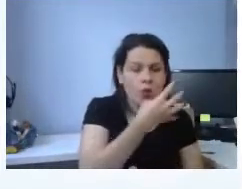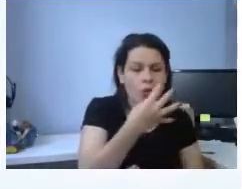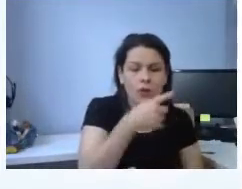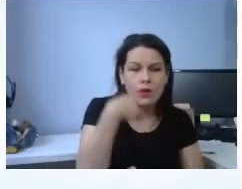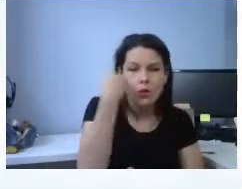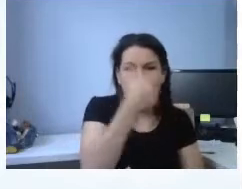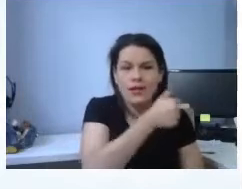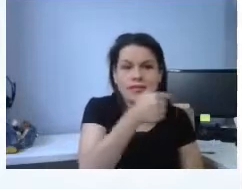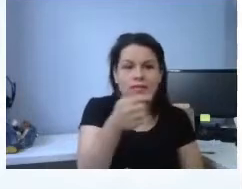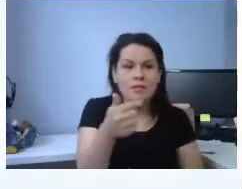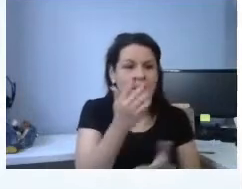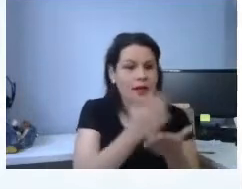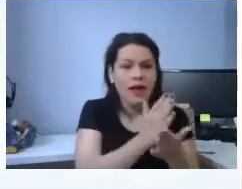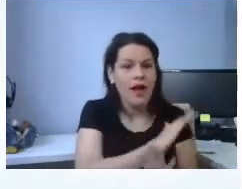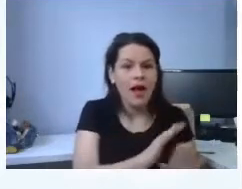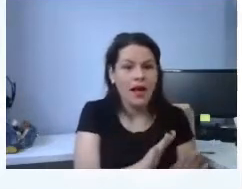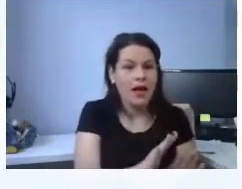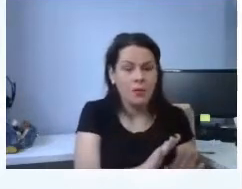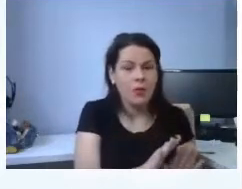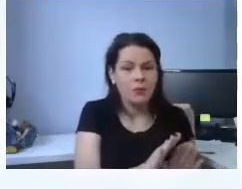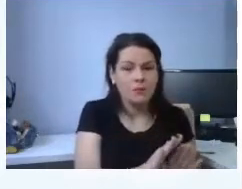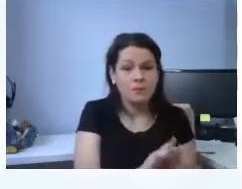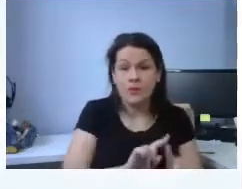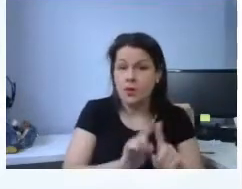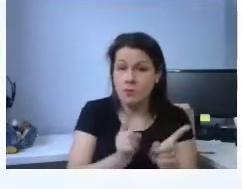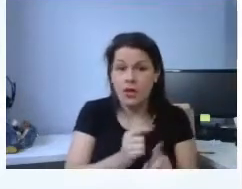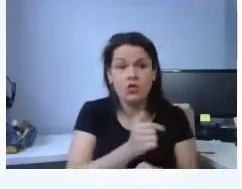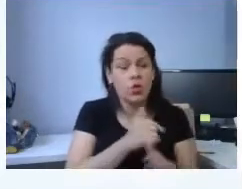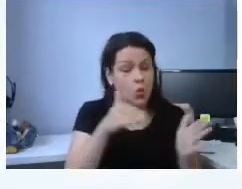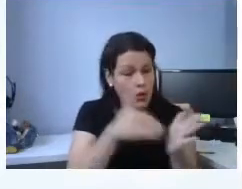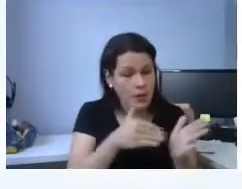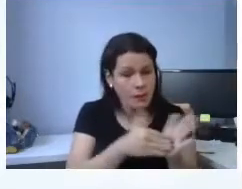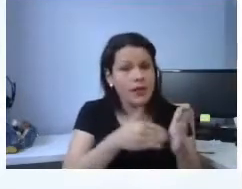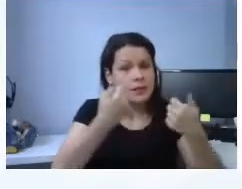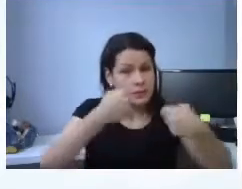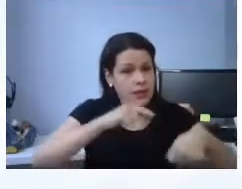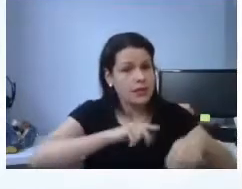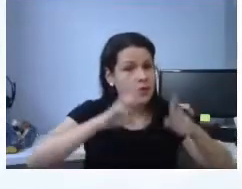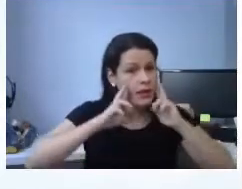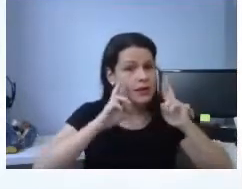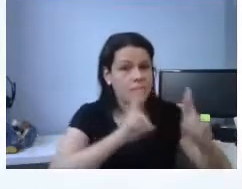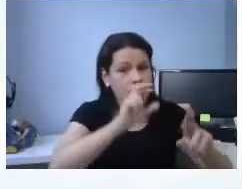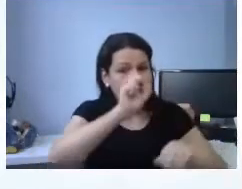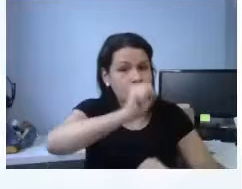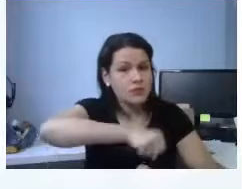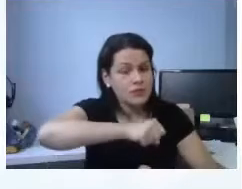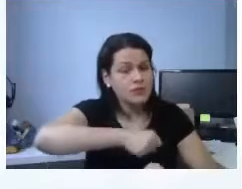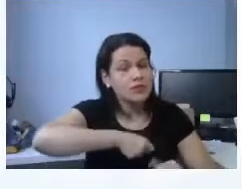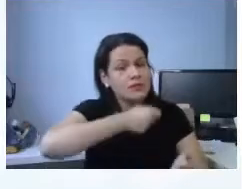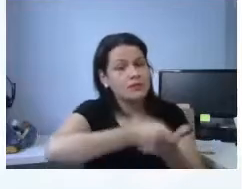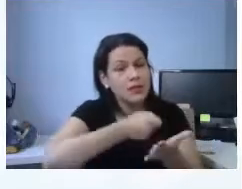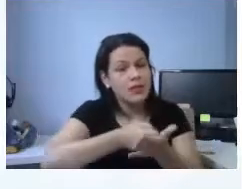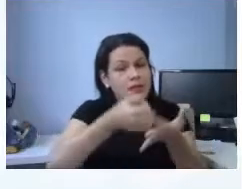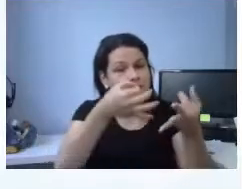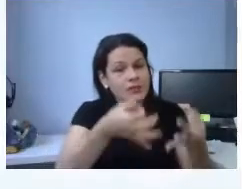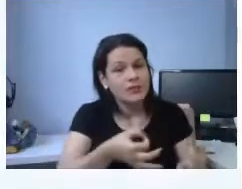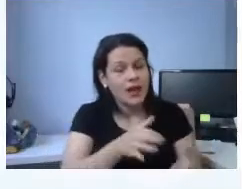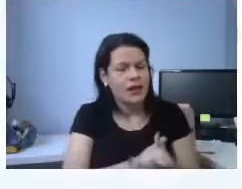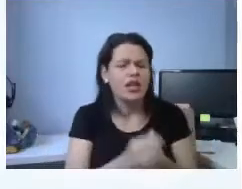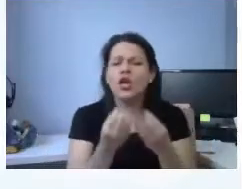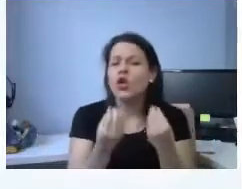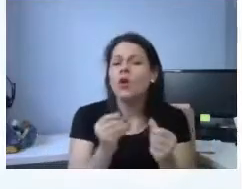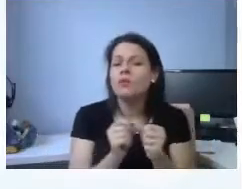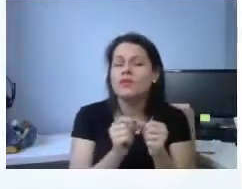semanais, enfim, ou seja, esse limite tem que continuar sendo respeitado, cumprido. E como